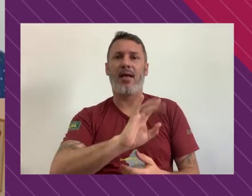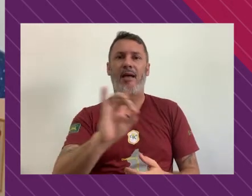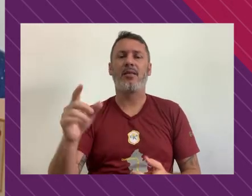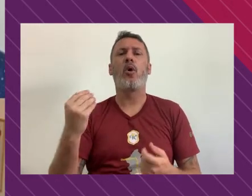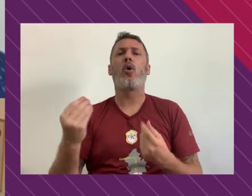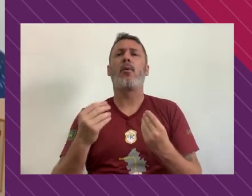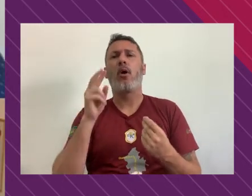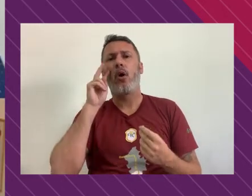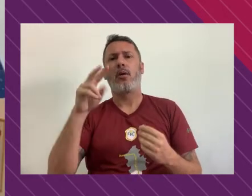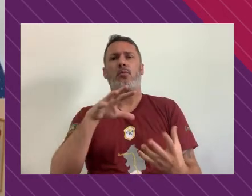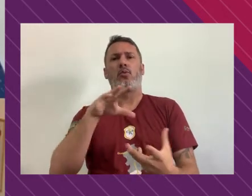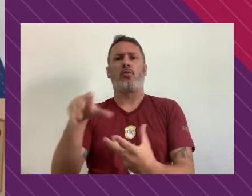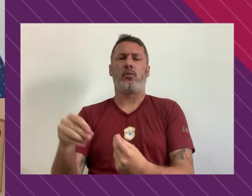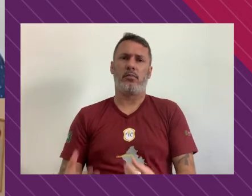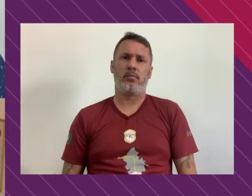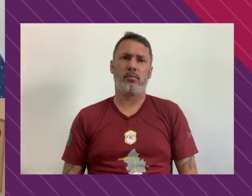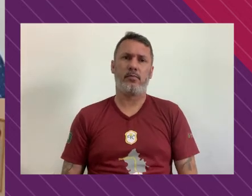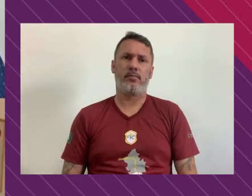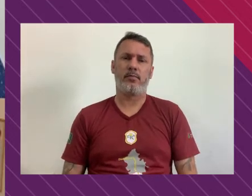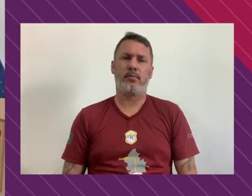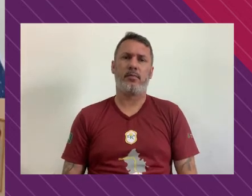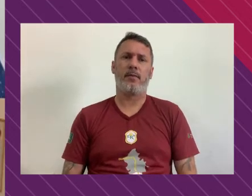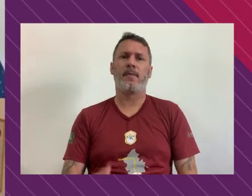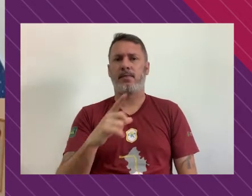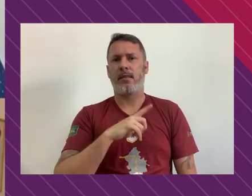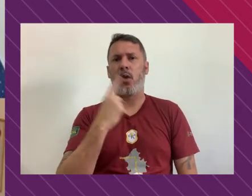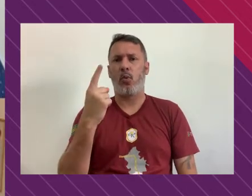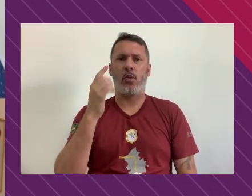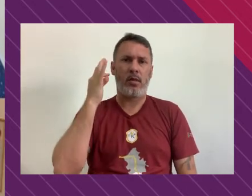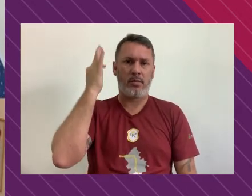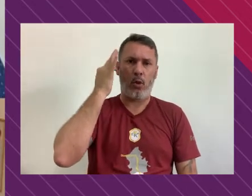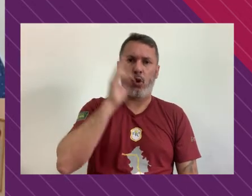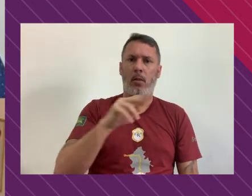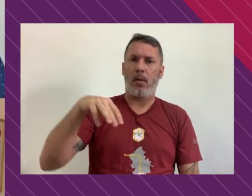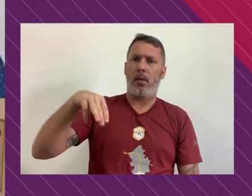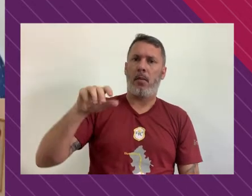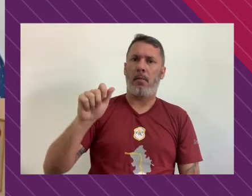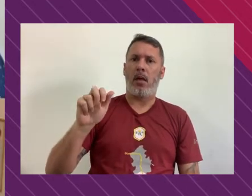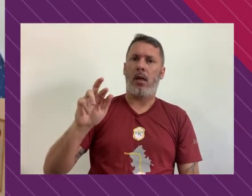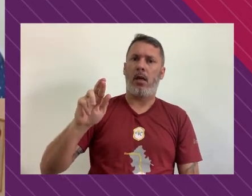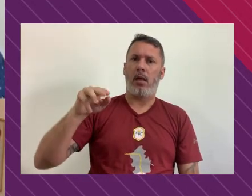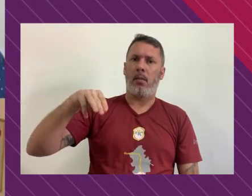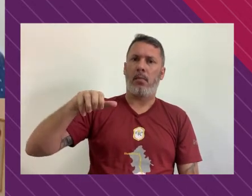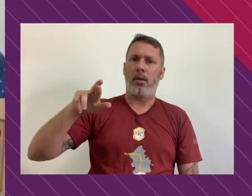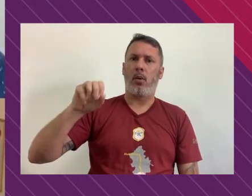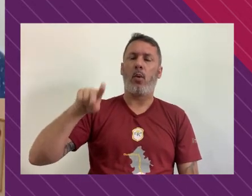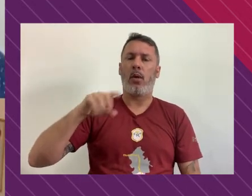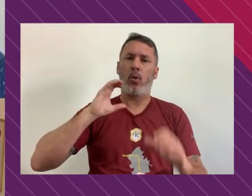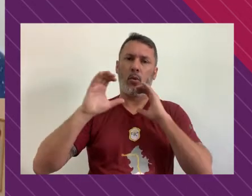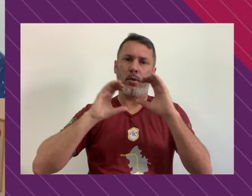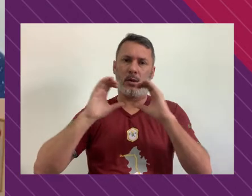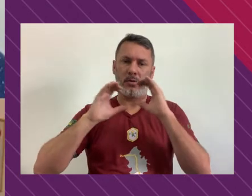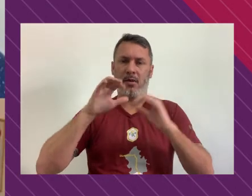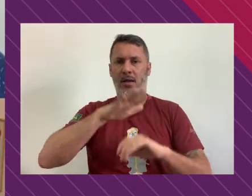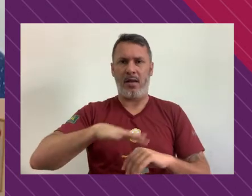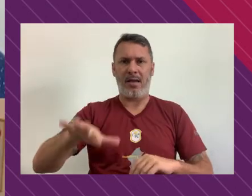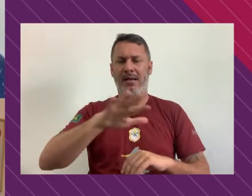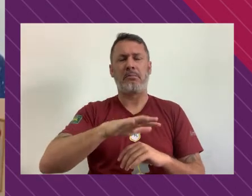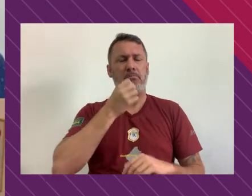diversidade, ela avançou nos últimos anos com muita força, sobretudo nas empresas de tecnologia. E é gozado isso. Por